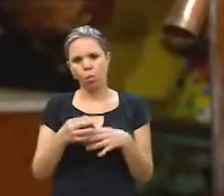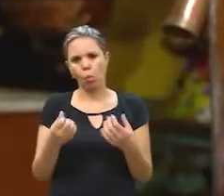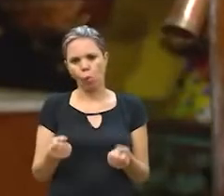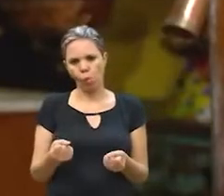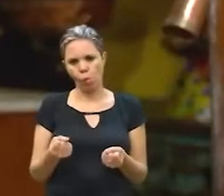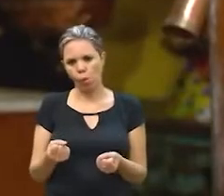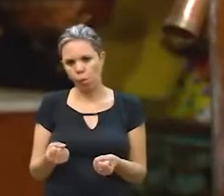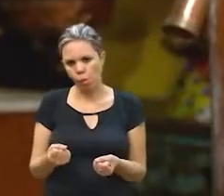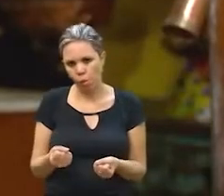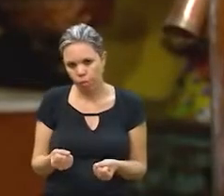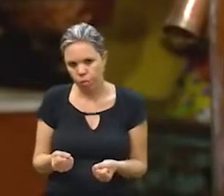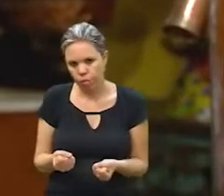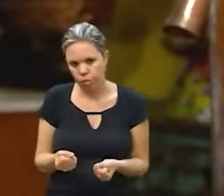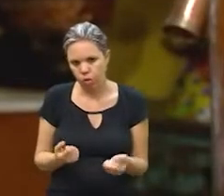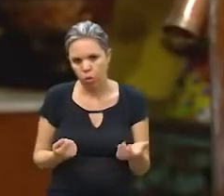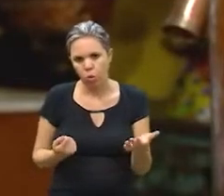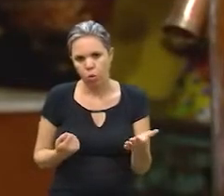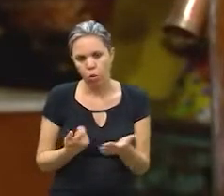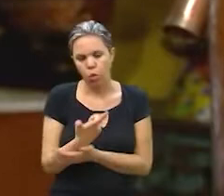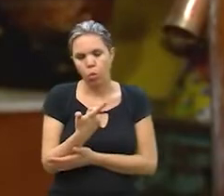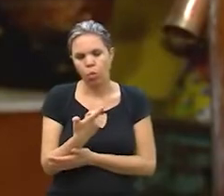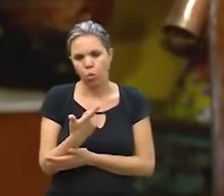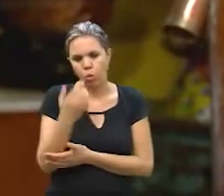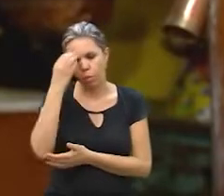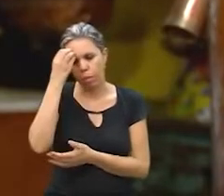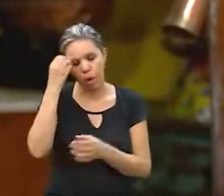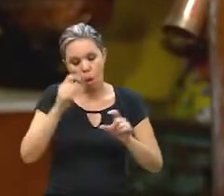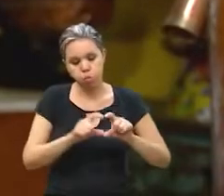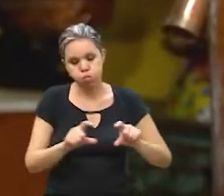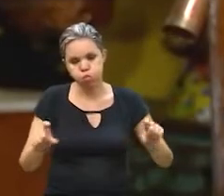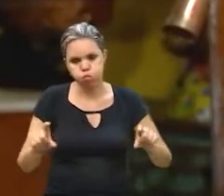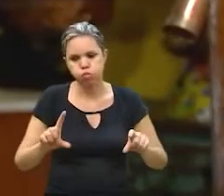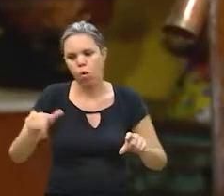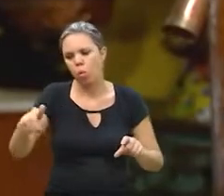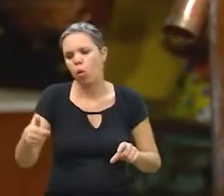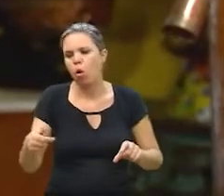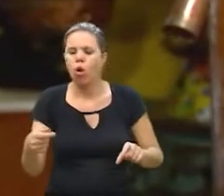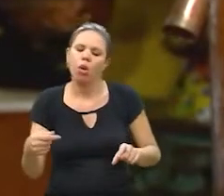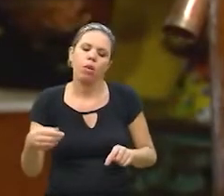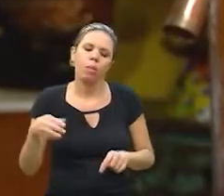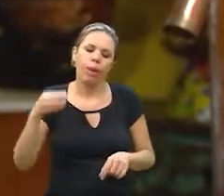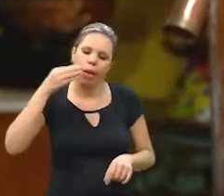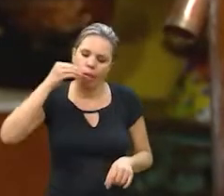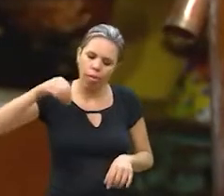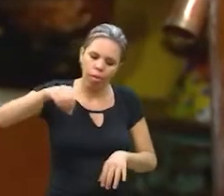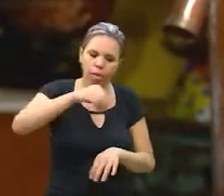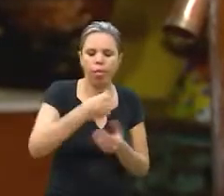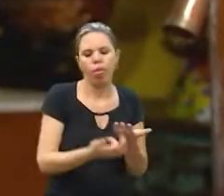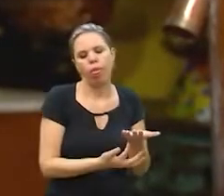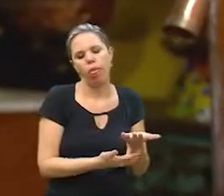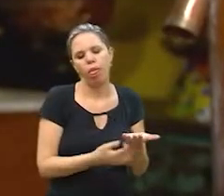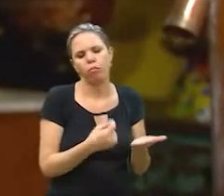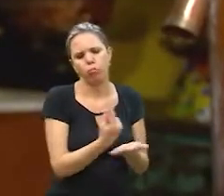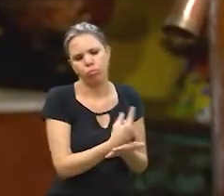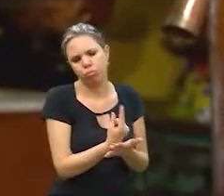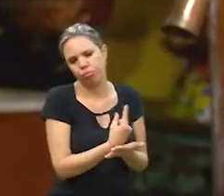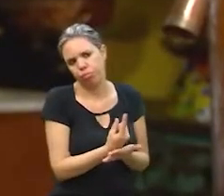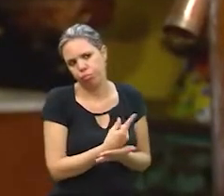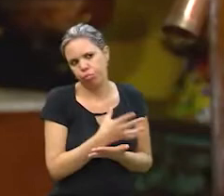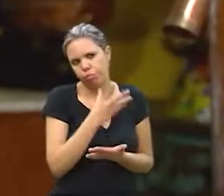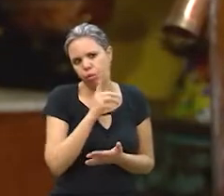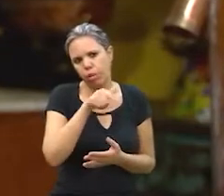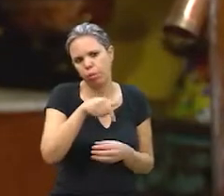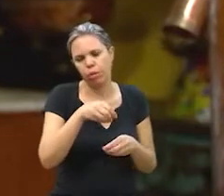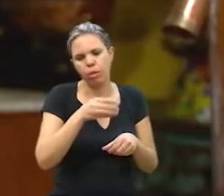Se você optar por comprar ela a manta já, você tem que salgar, você tem que cozinhar ela na pressão também, e